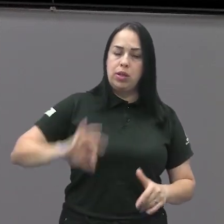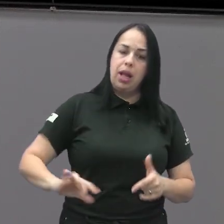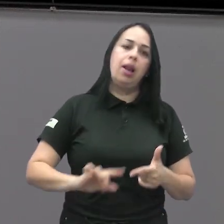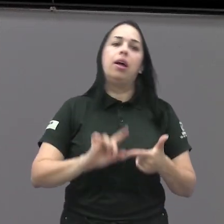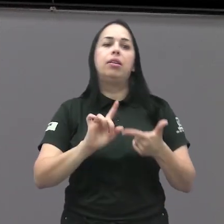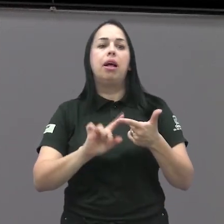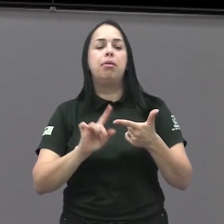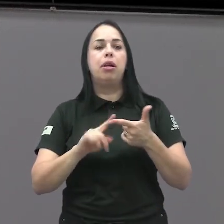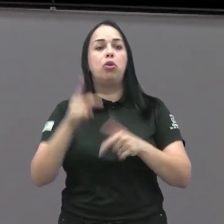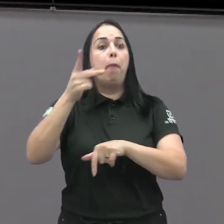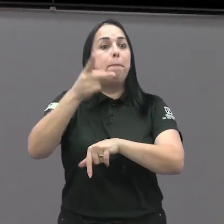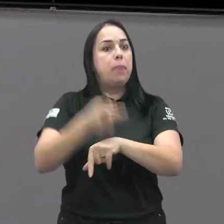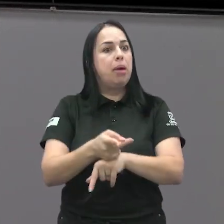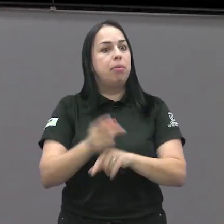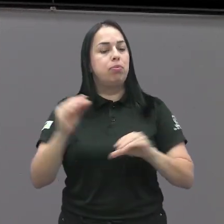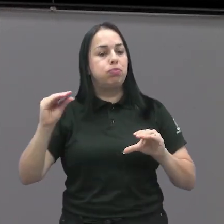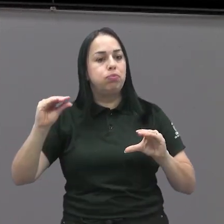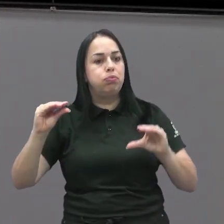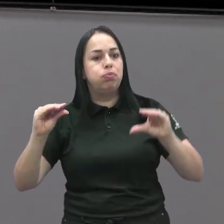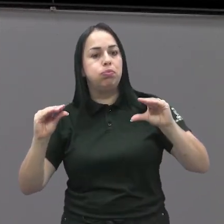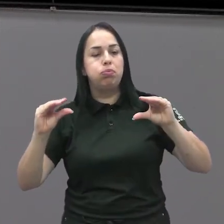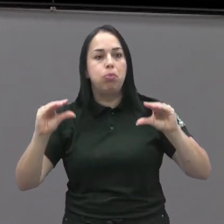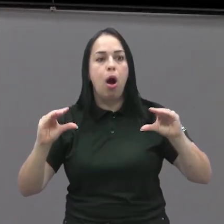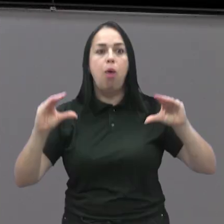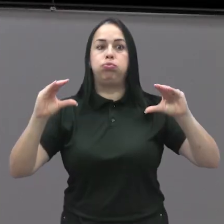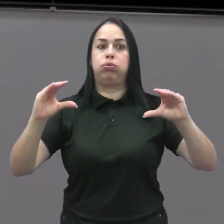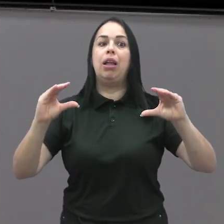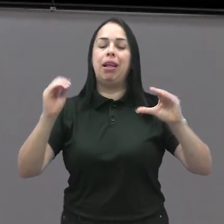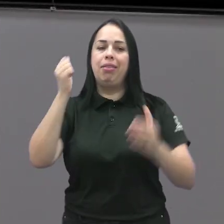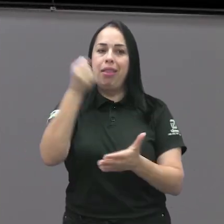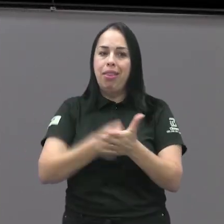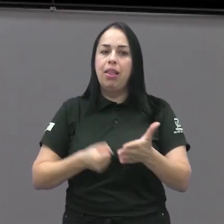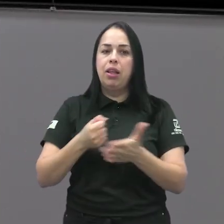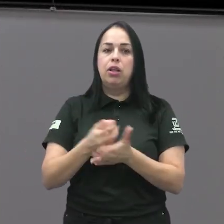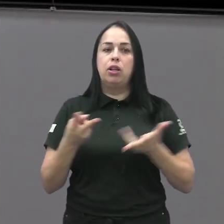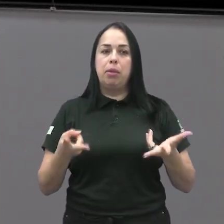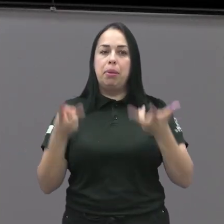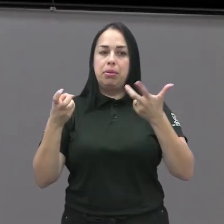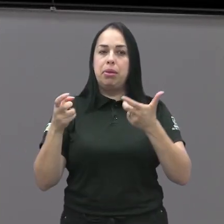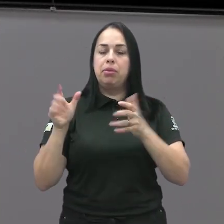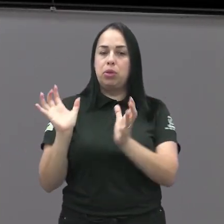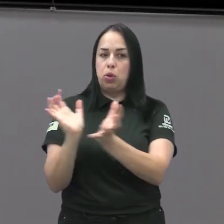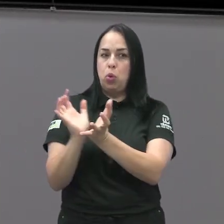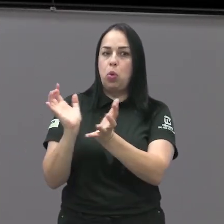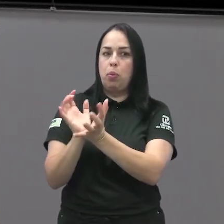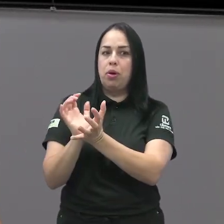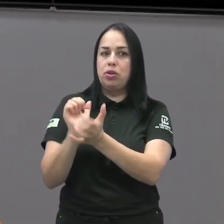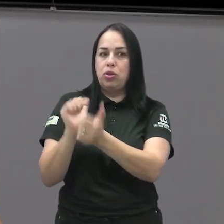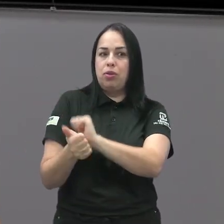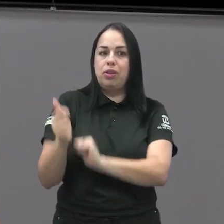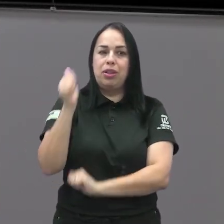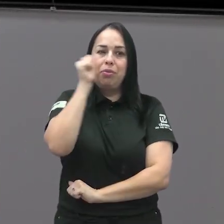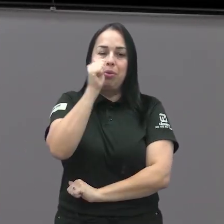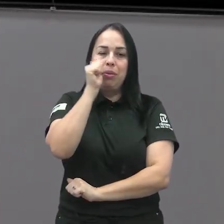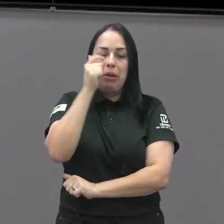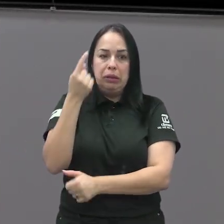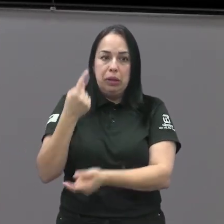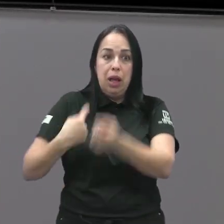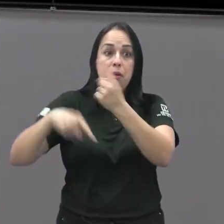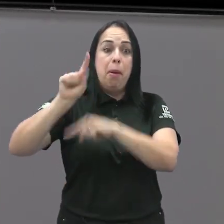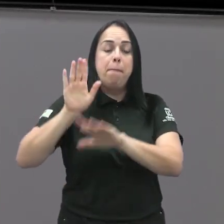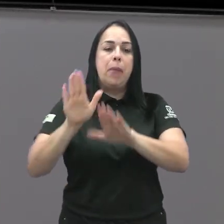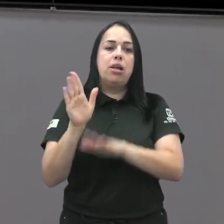Salarial, igualdade de premiação para o futebol feminino. A gente vê o crescimento e a evolução do futebol feminino, mas a gente sabe